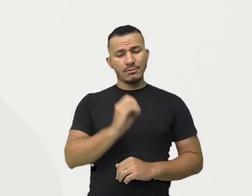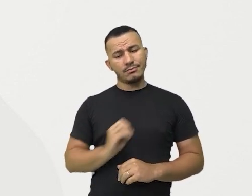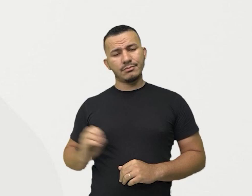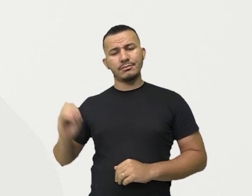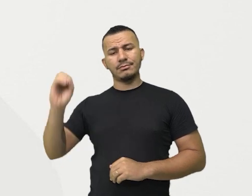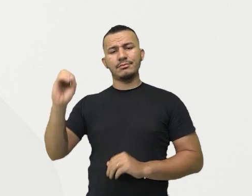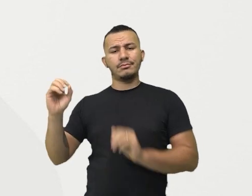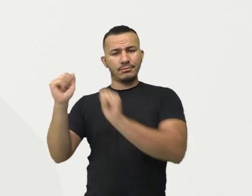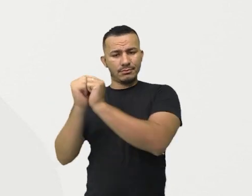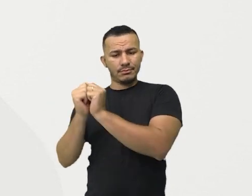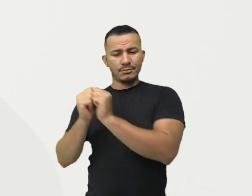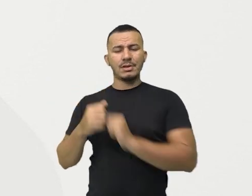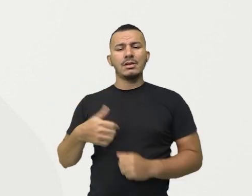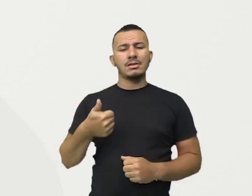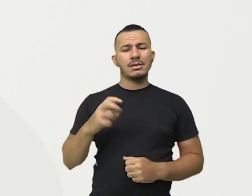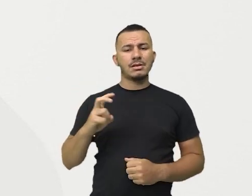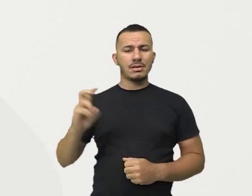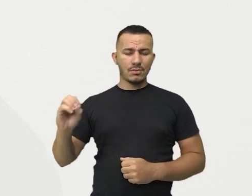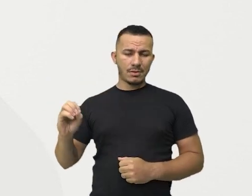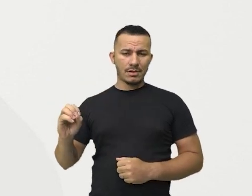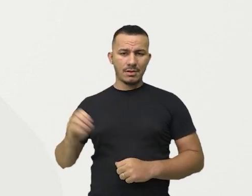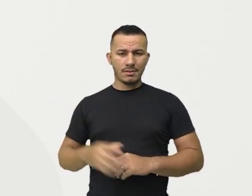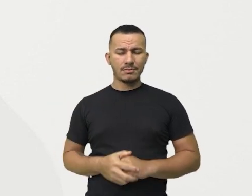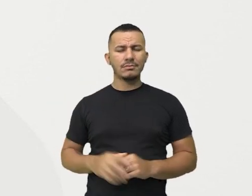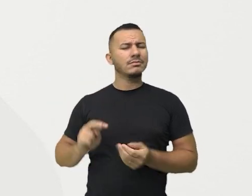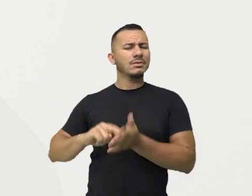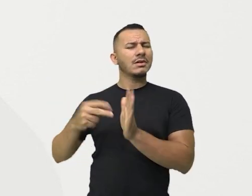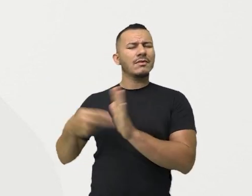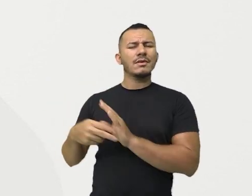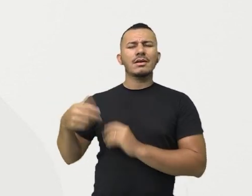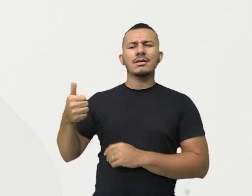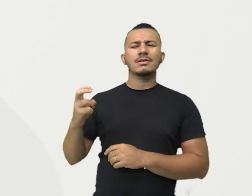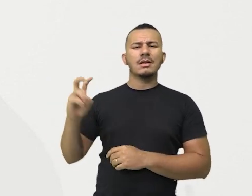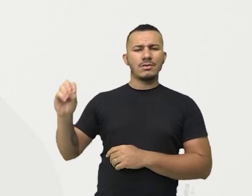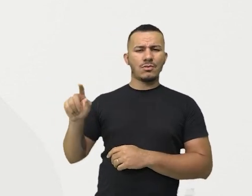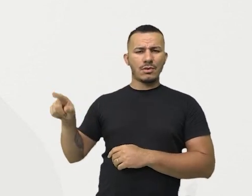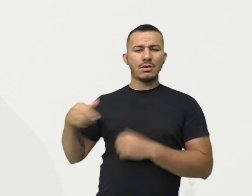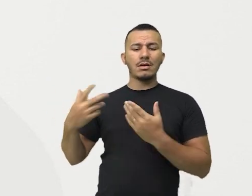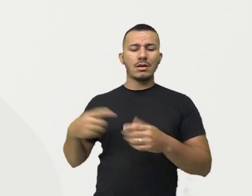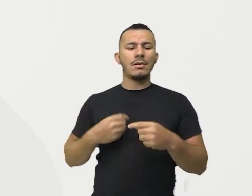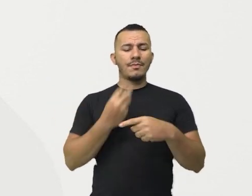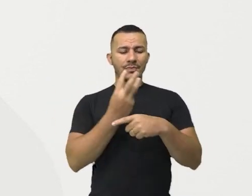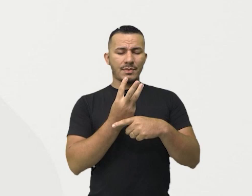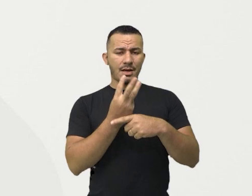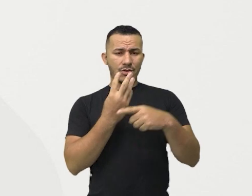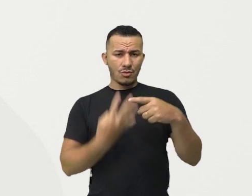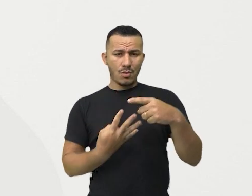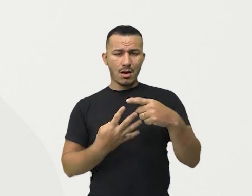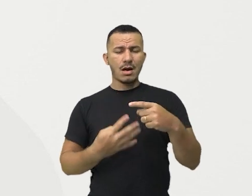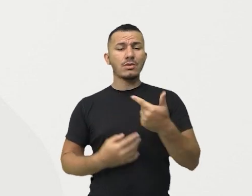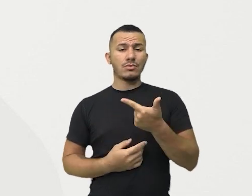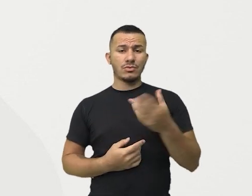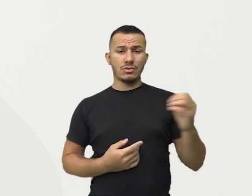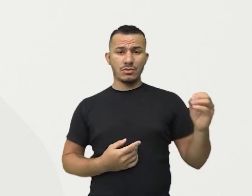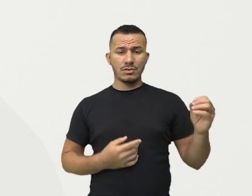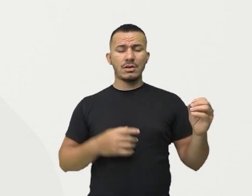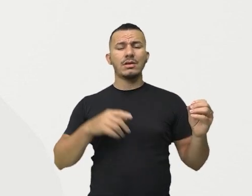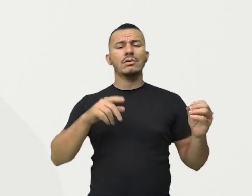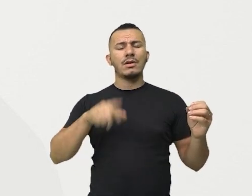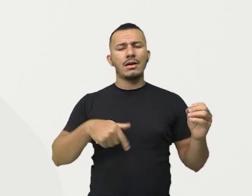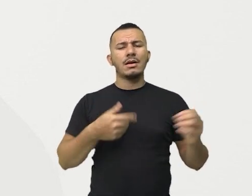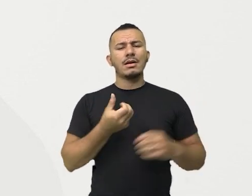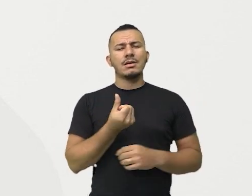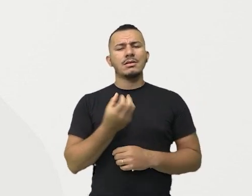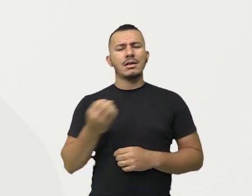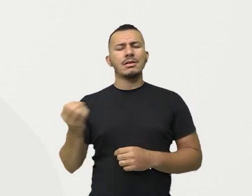para cá. Ó. 150. O que isso quer dizer? Quer dizer que 3/4 de 200 é igual a 600